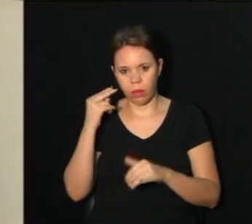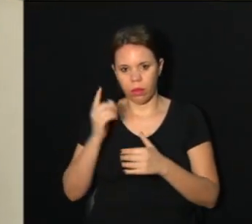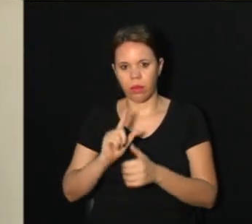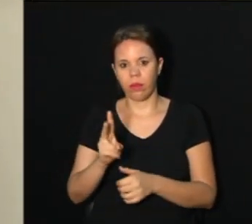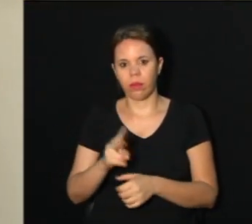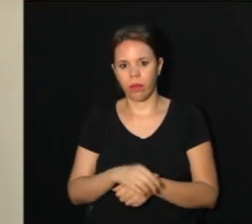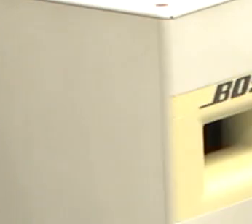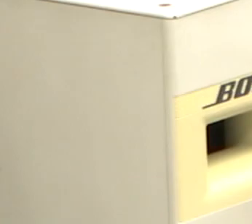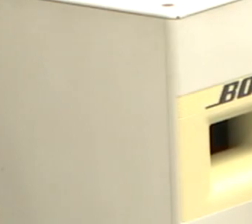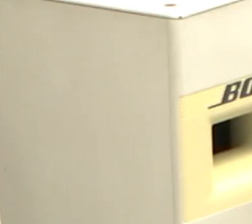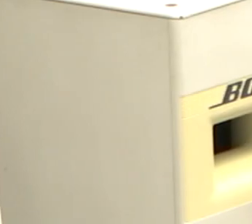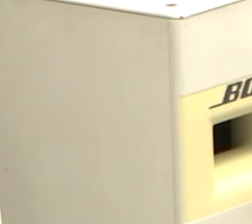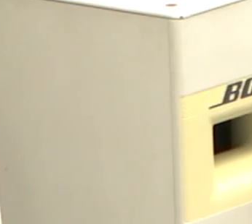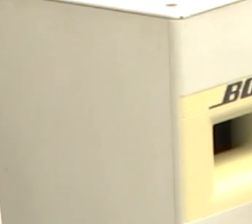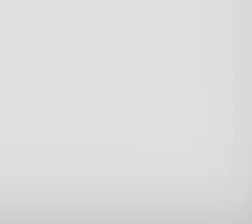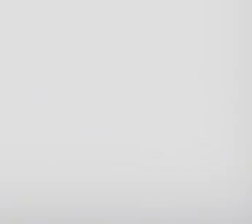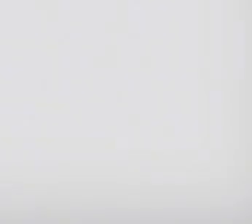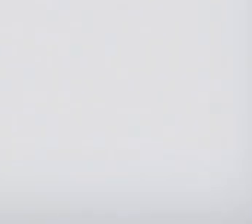Continue com a gente.